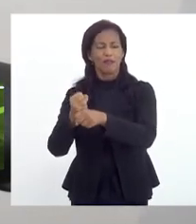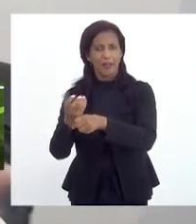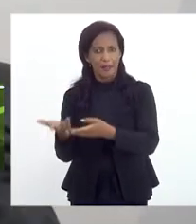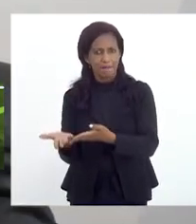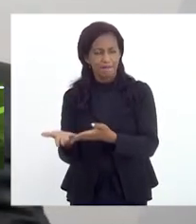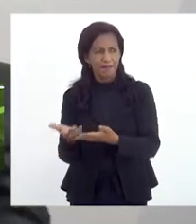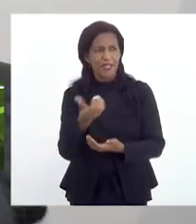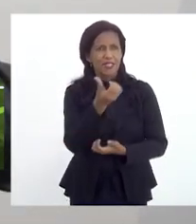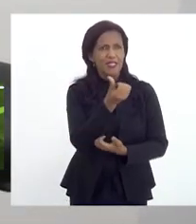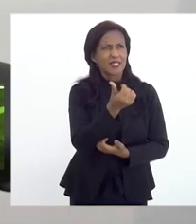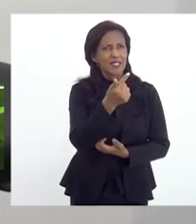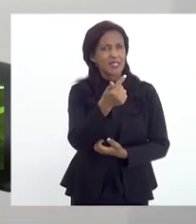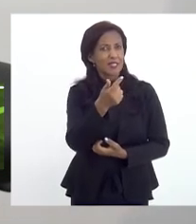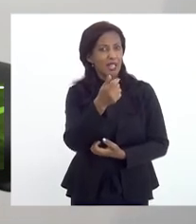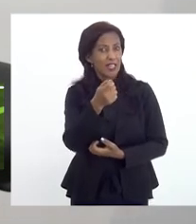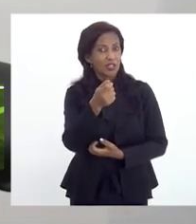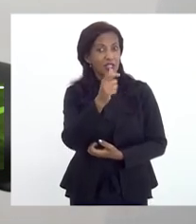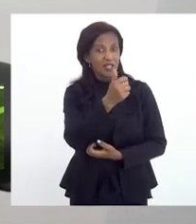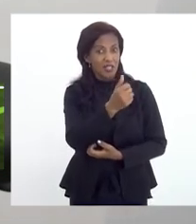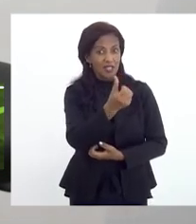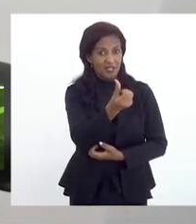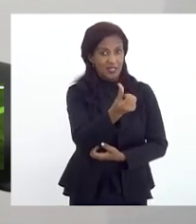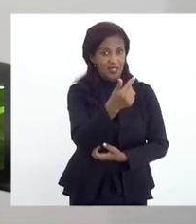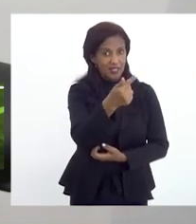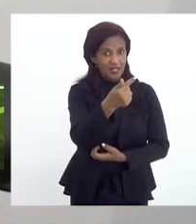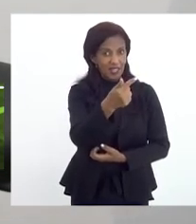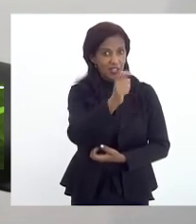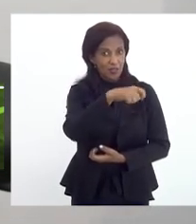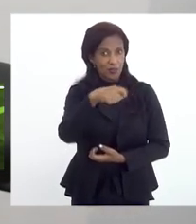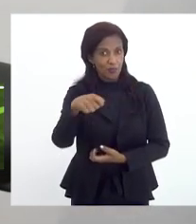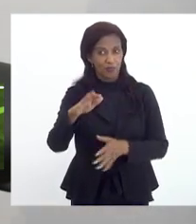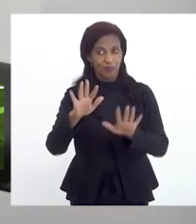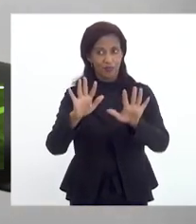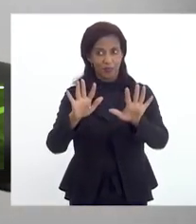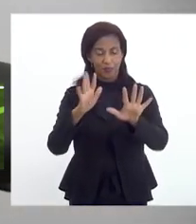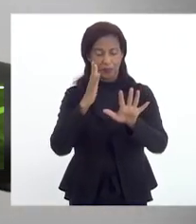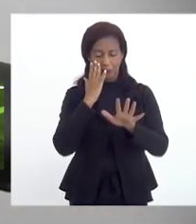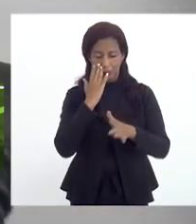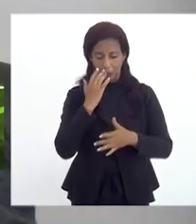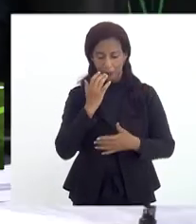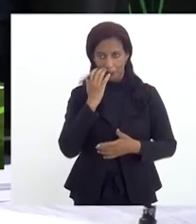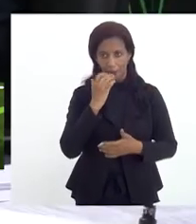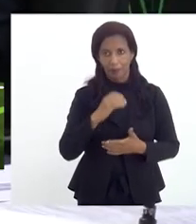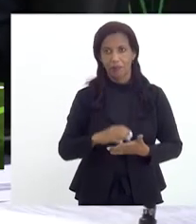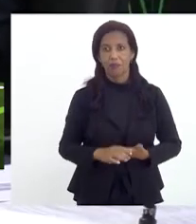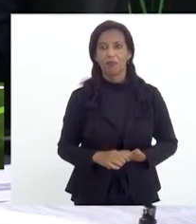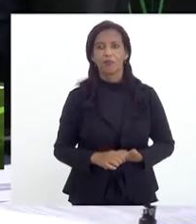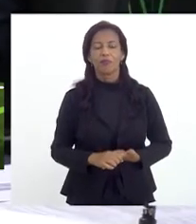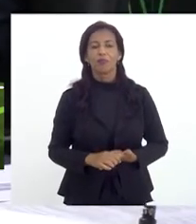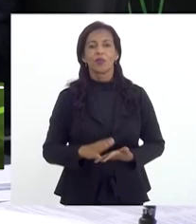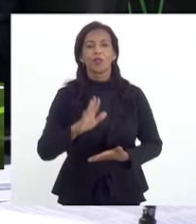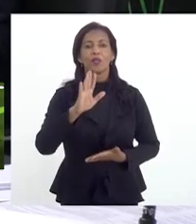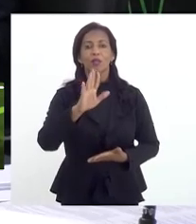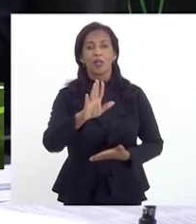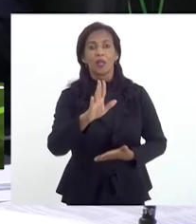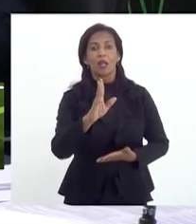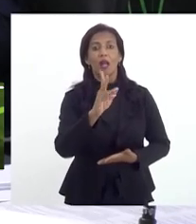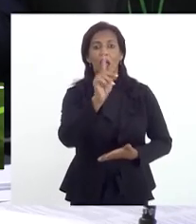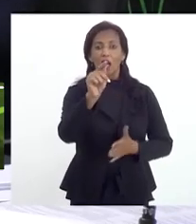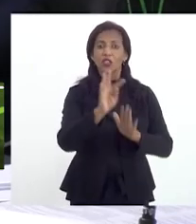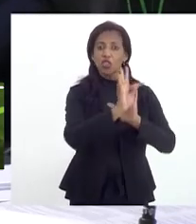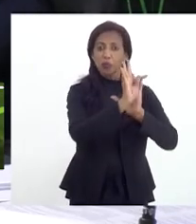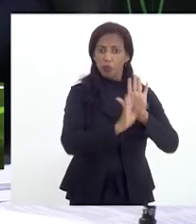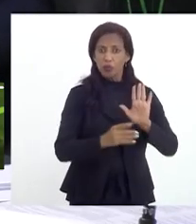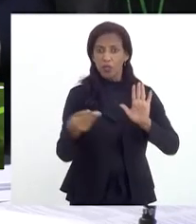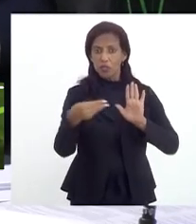Então esses novos Só um segundinho Vamos excepcionalizar Se a homologação Vai se dar No final do curso A gente põe no texto